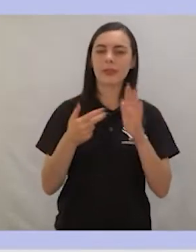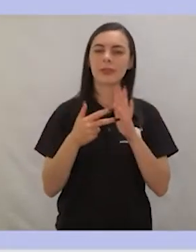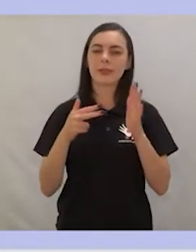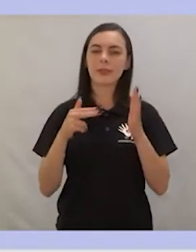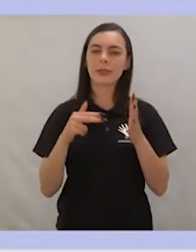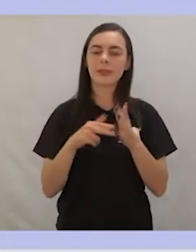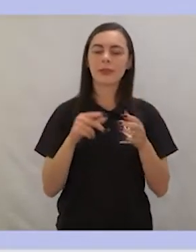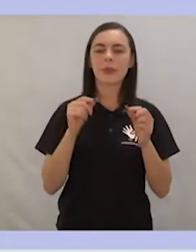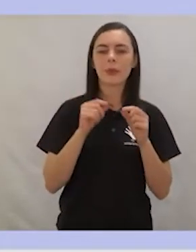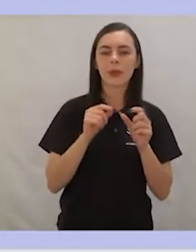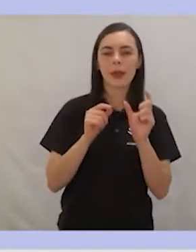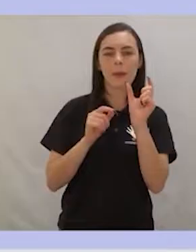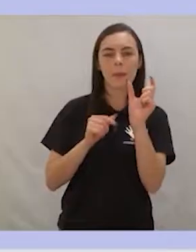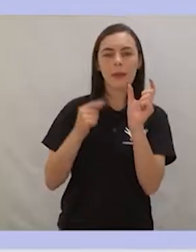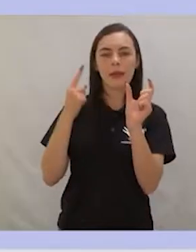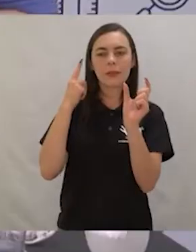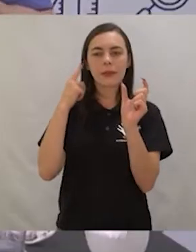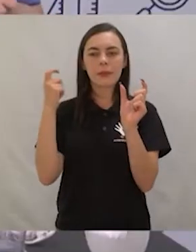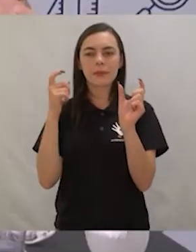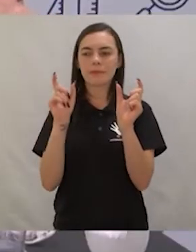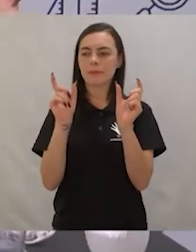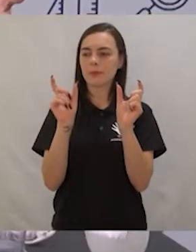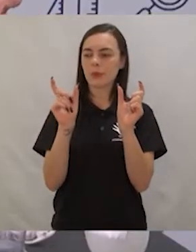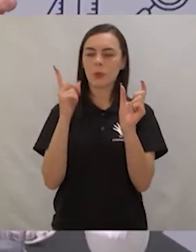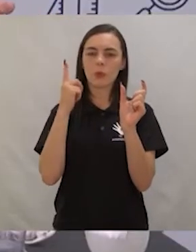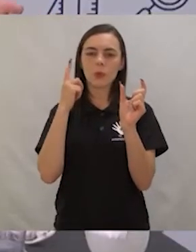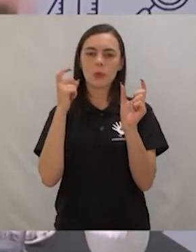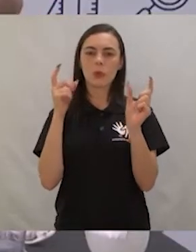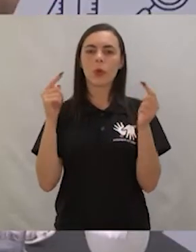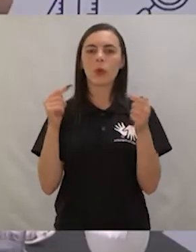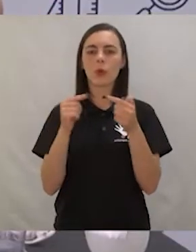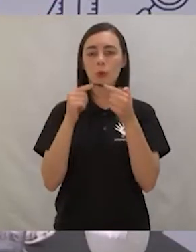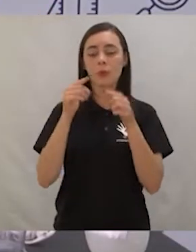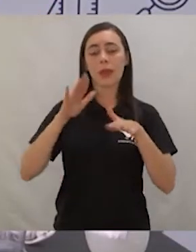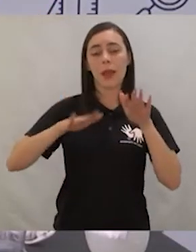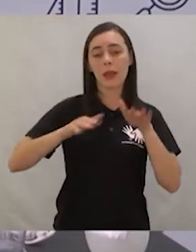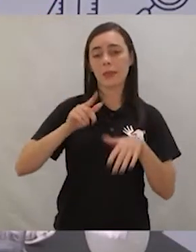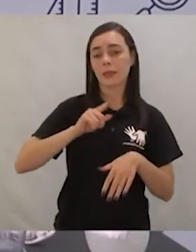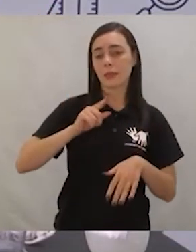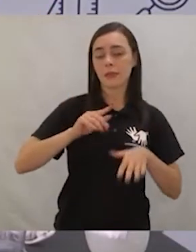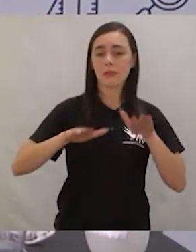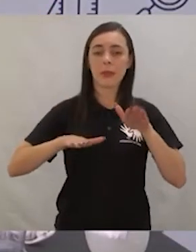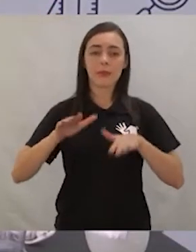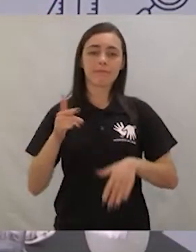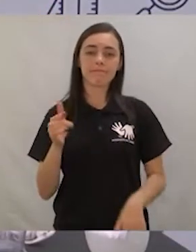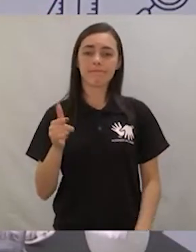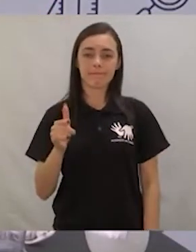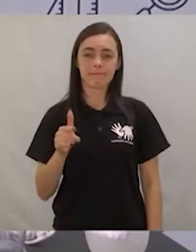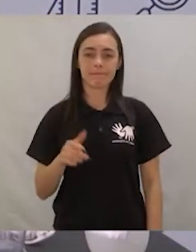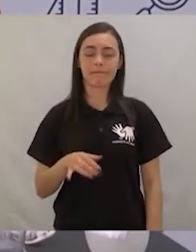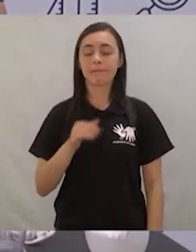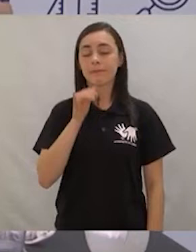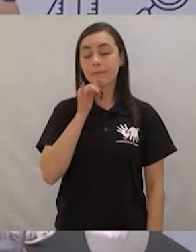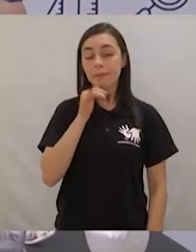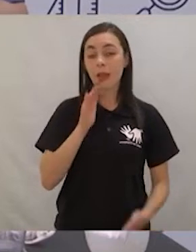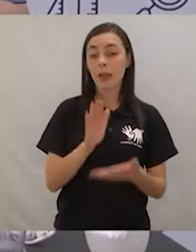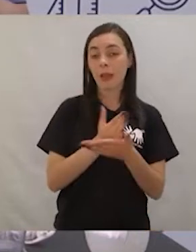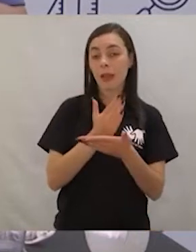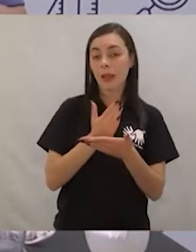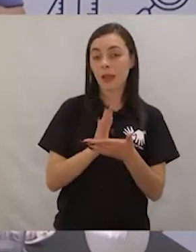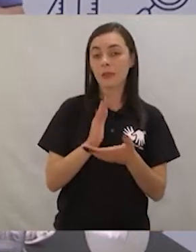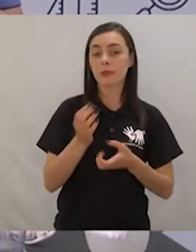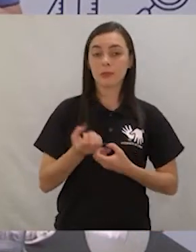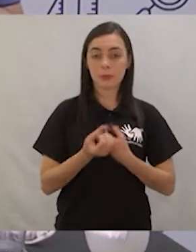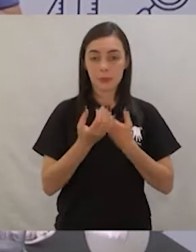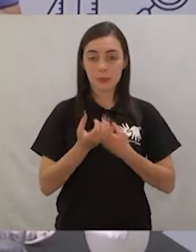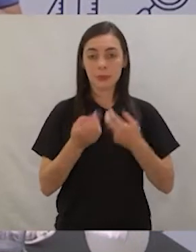combinação sonora dos versos, que podem aparecer ou não. Então, em alguns poemas, nós